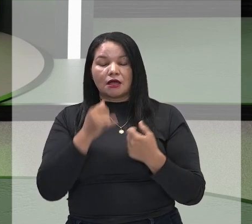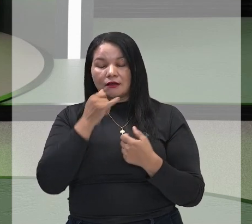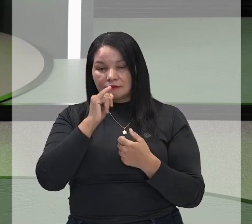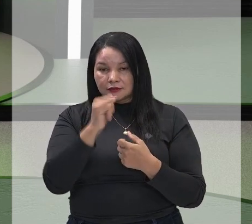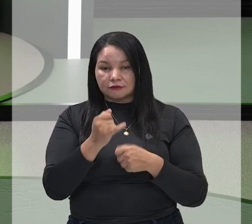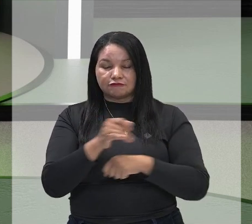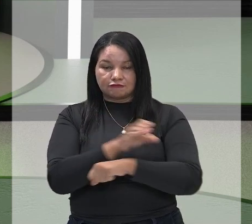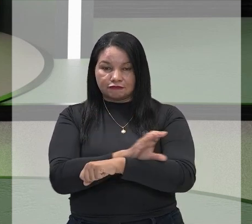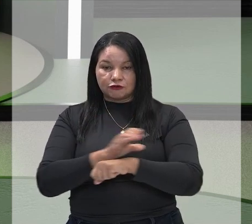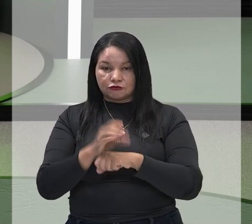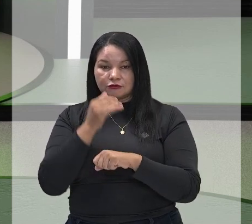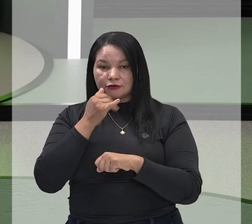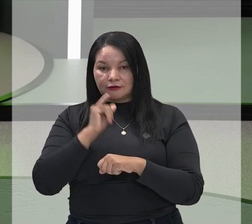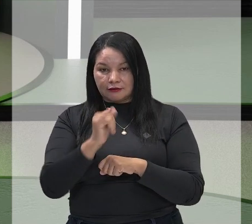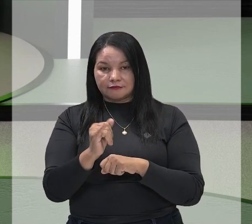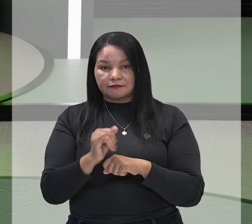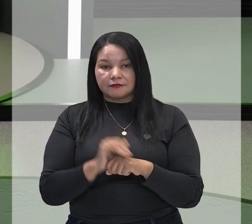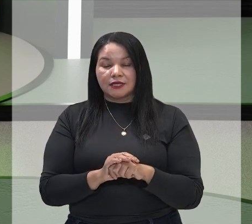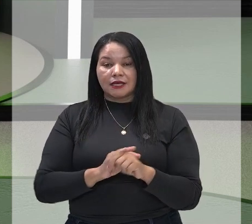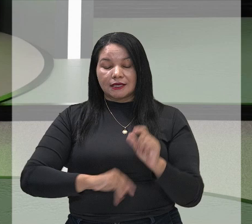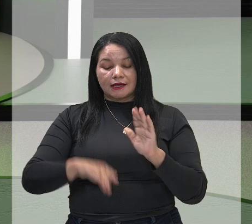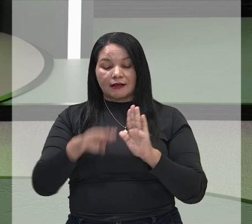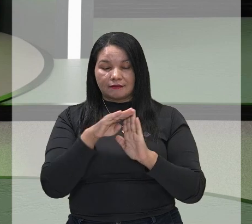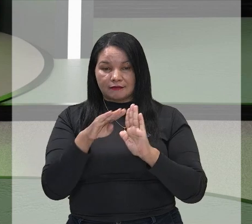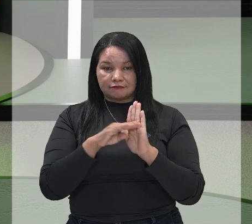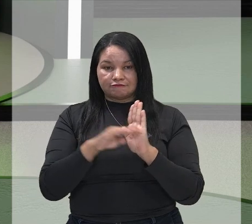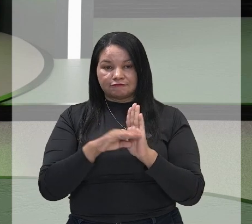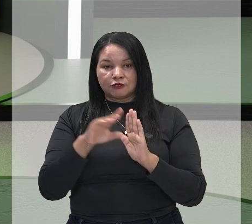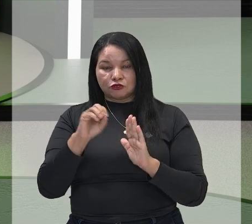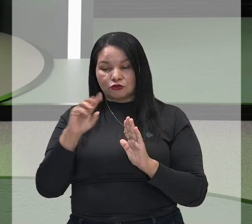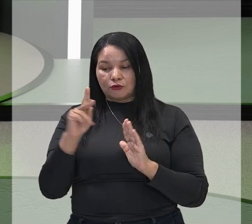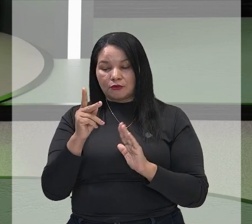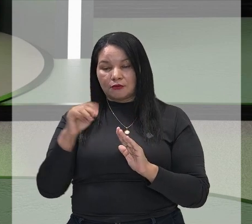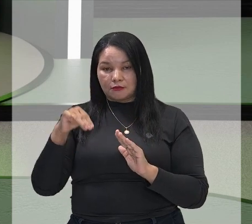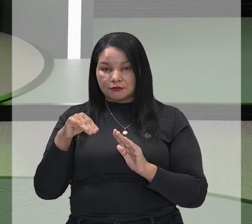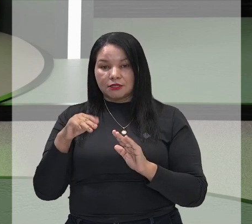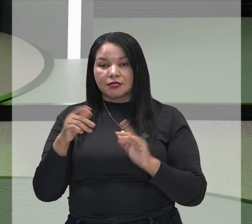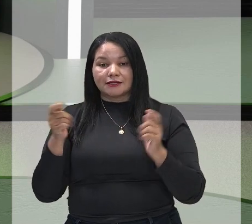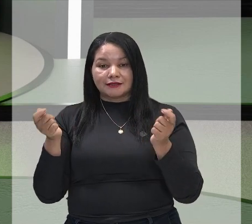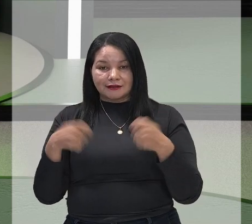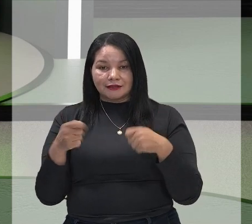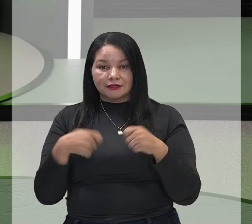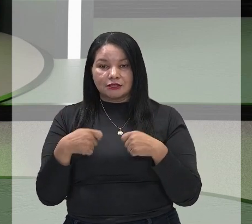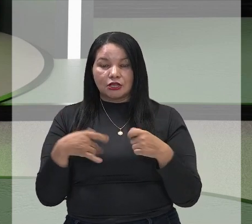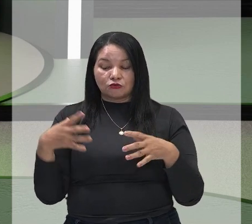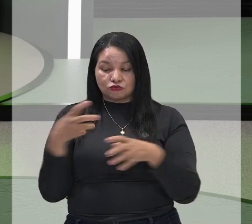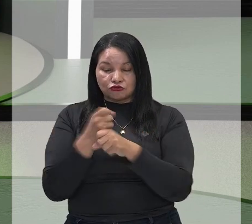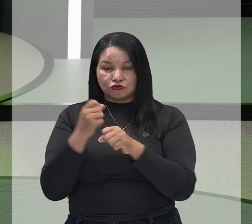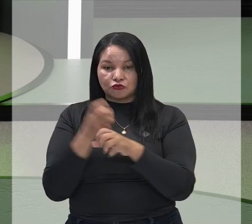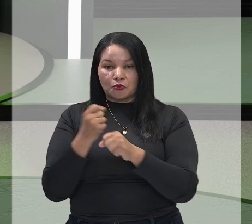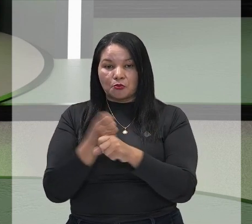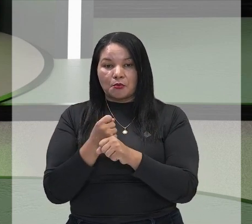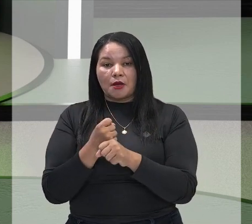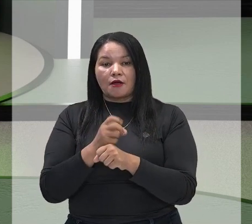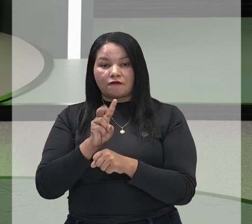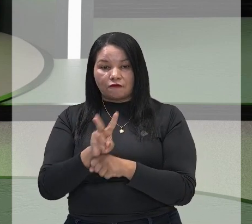Ohm, ela permite o cálculo da tensão, que é medida em quê? Em volts. A gente tem aí a letra